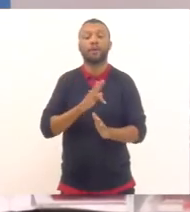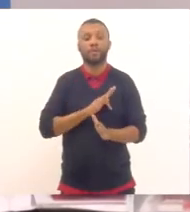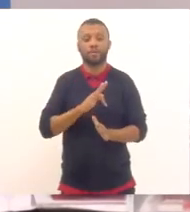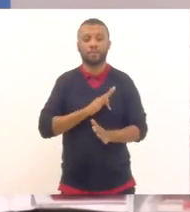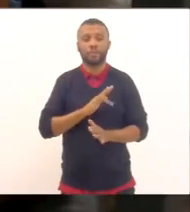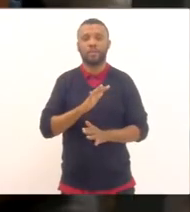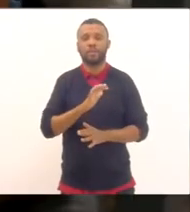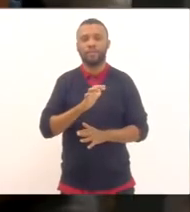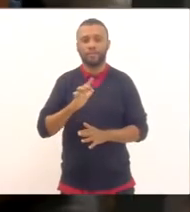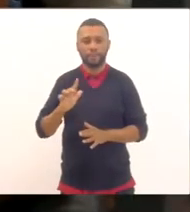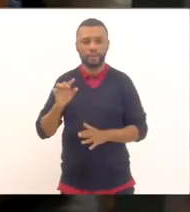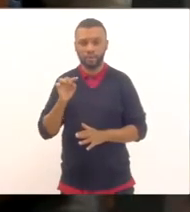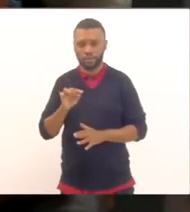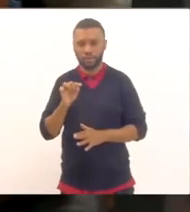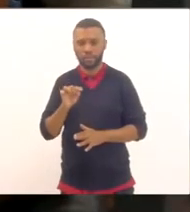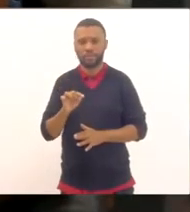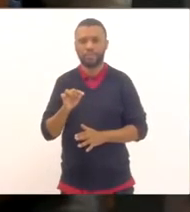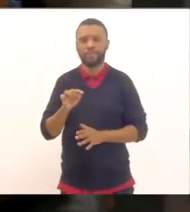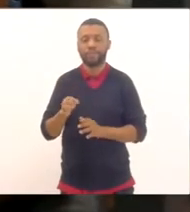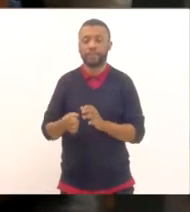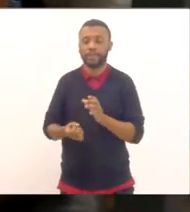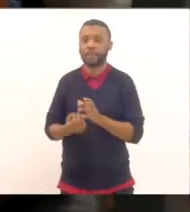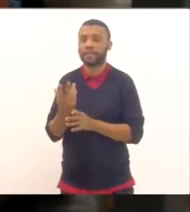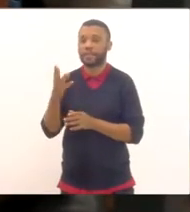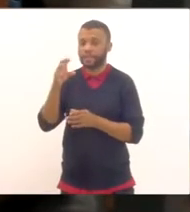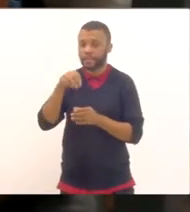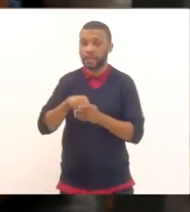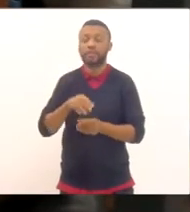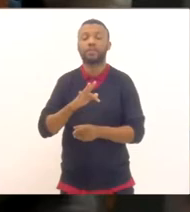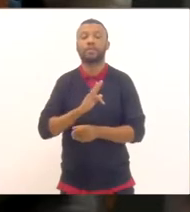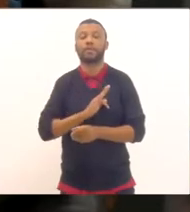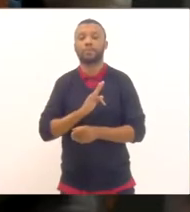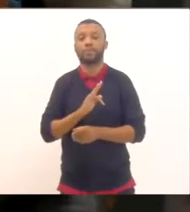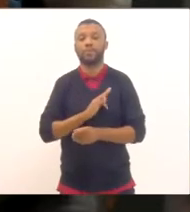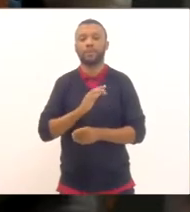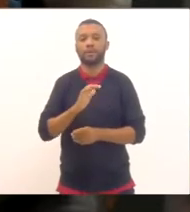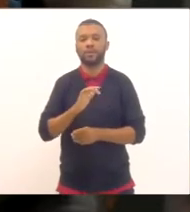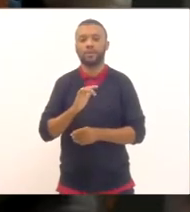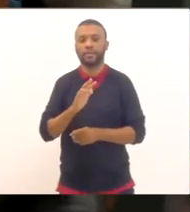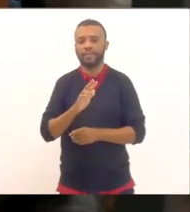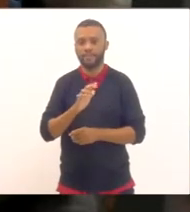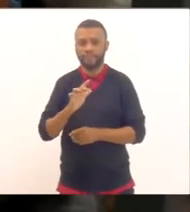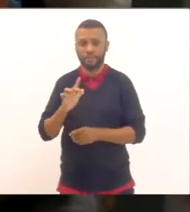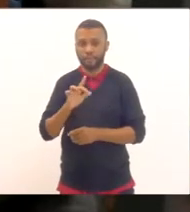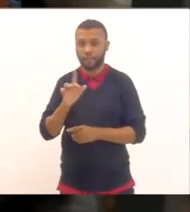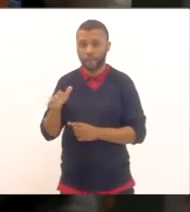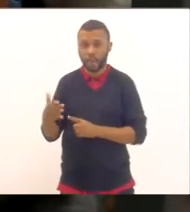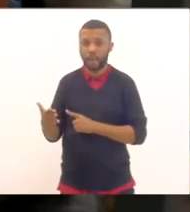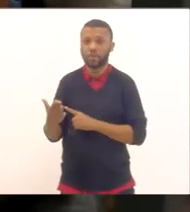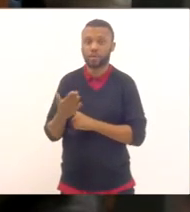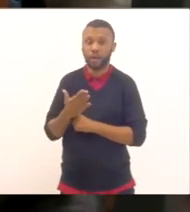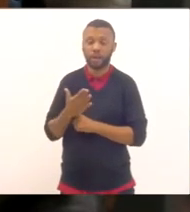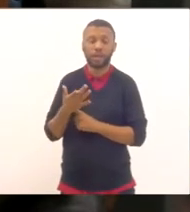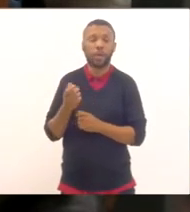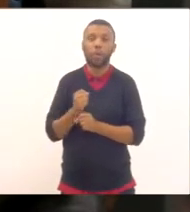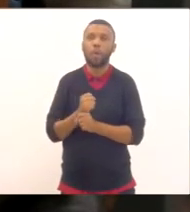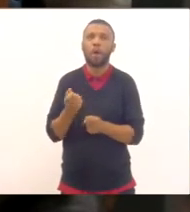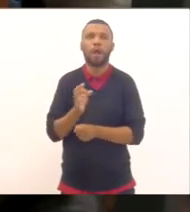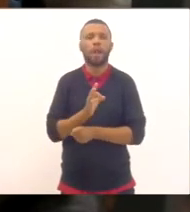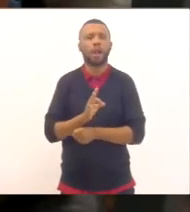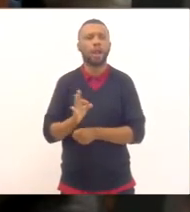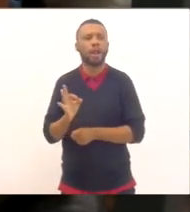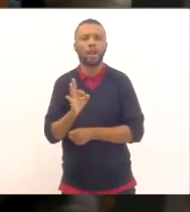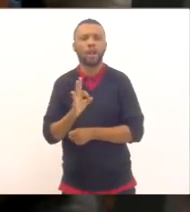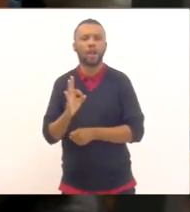se essa foto dela foi criada dentro da Polícia Civil só para me facilitar porque eu não teria condições eu não teria condições